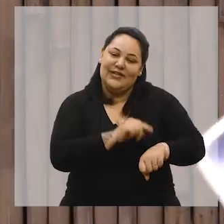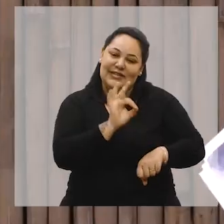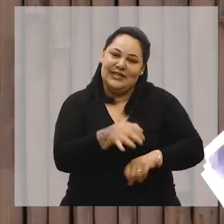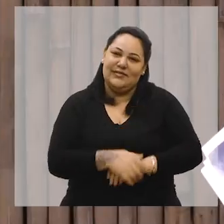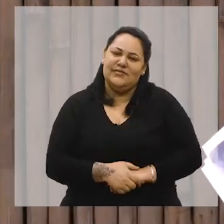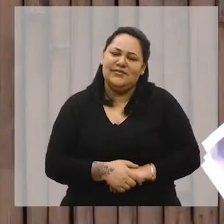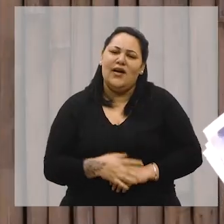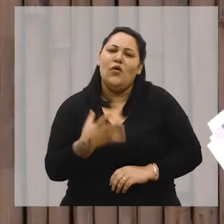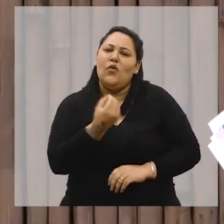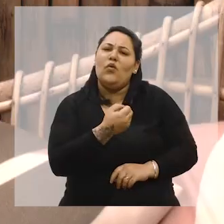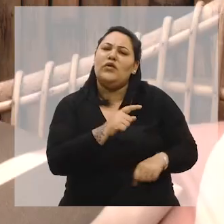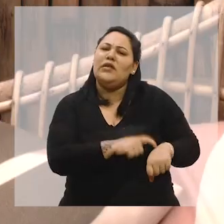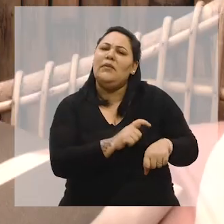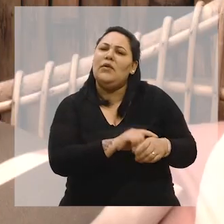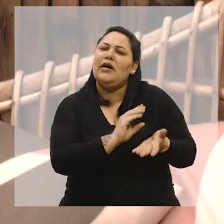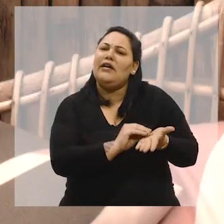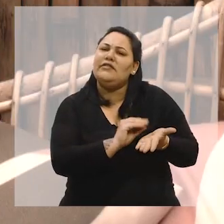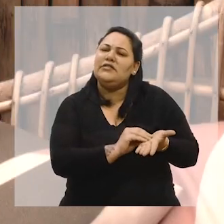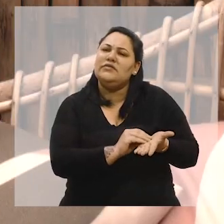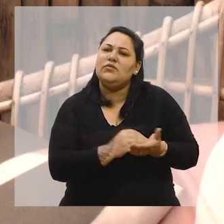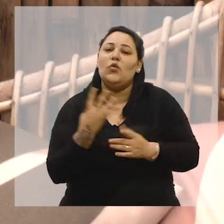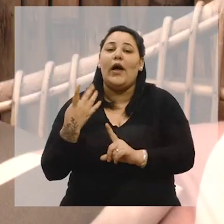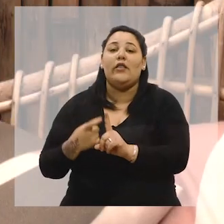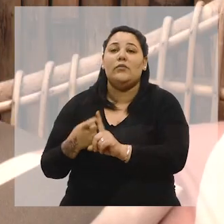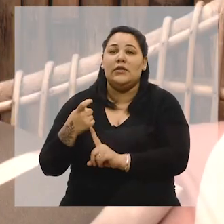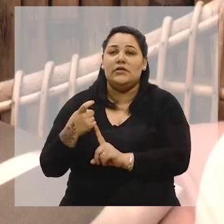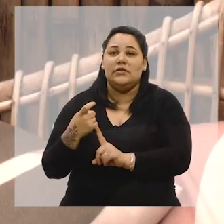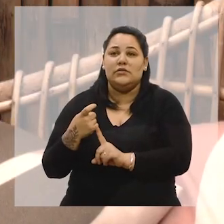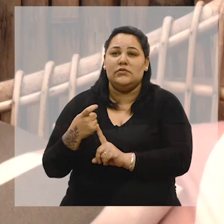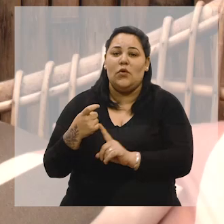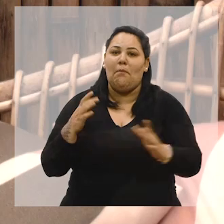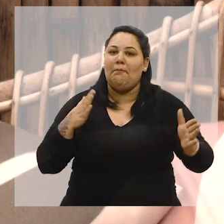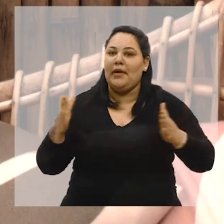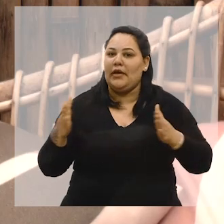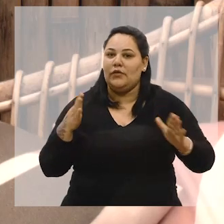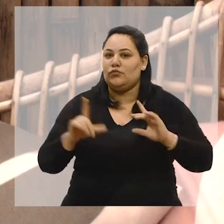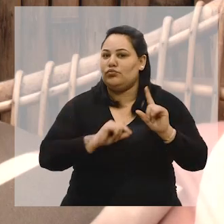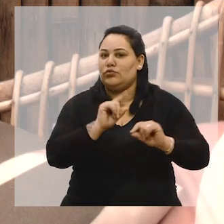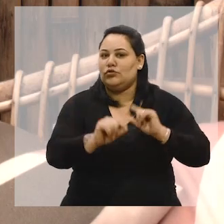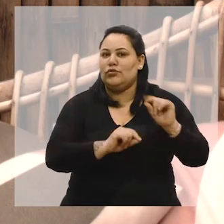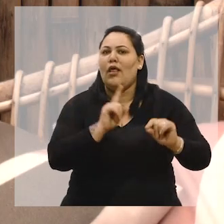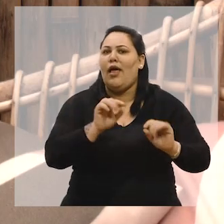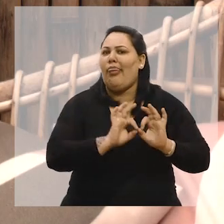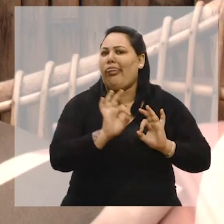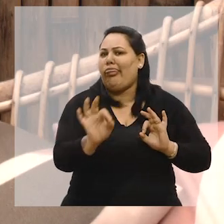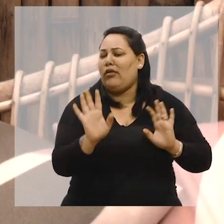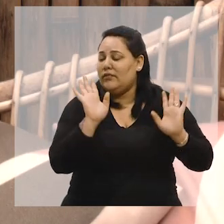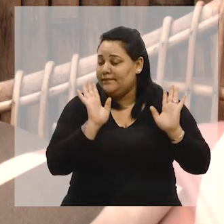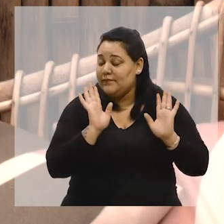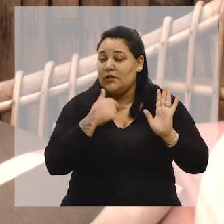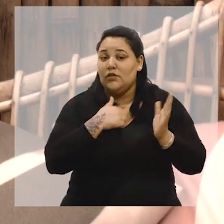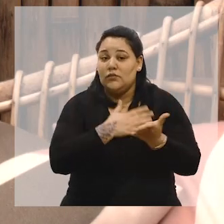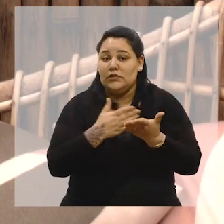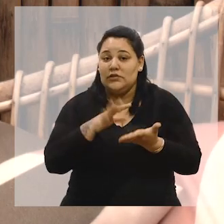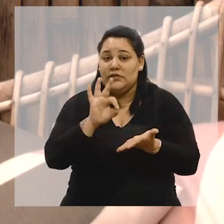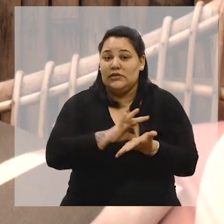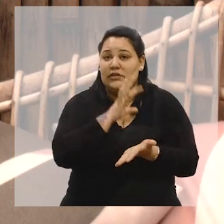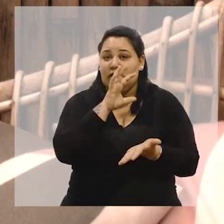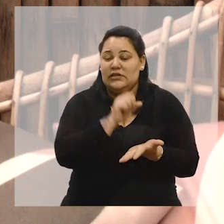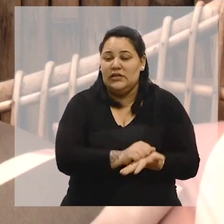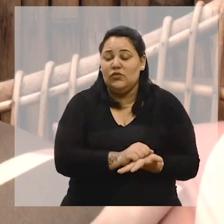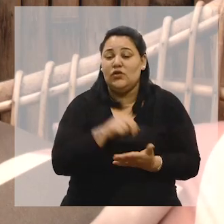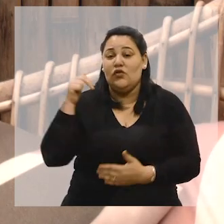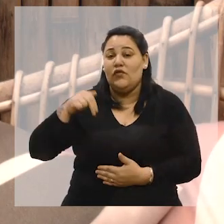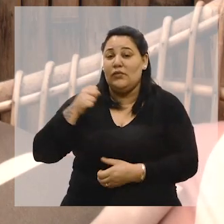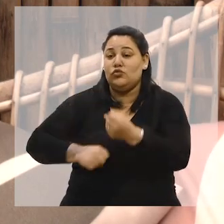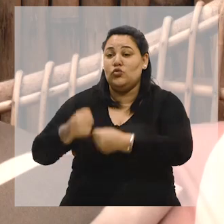quanto tempo de gravação? As gravações duraram 4 meses. O processo seletivo é muito longo. Eu comecei a inscrição em novembro do